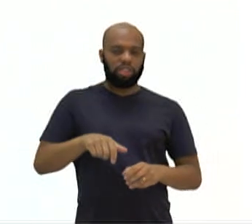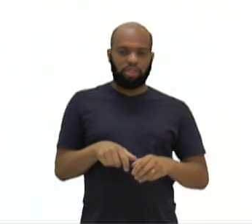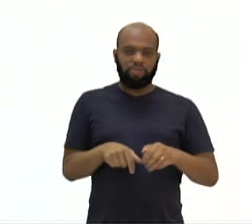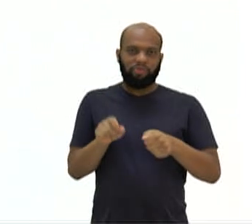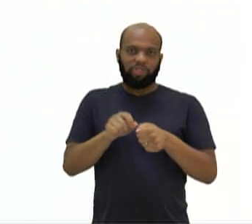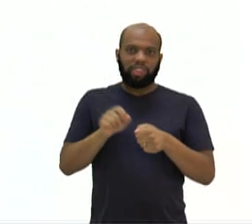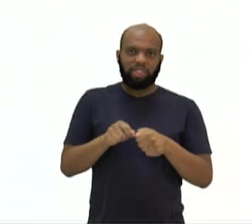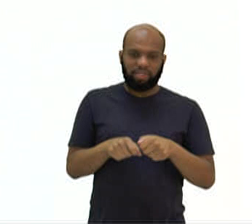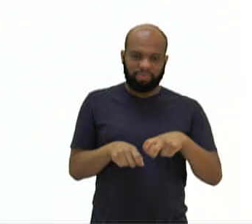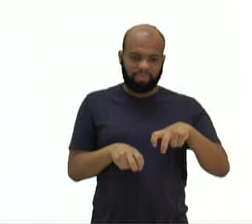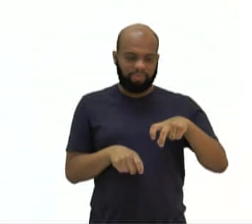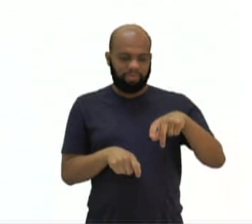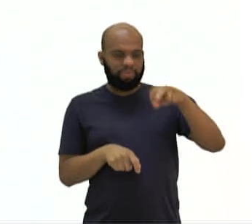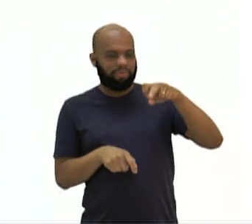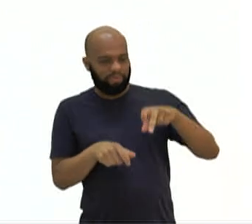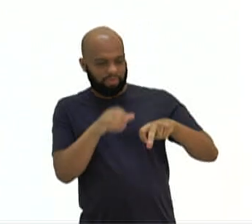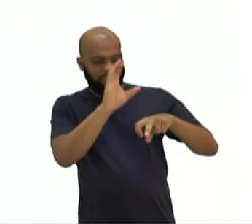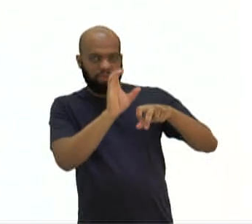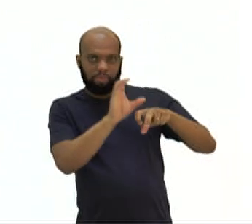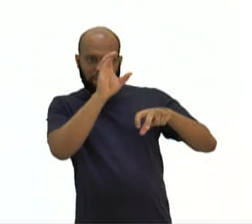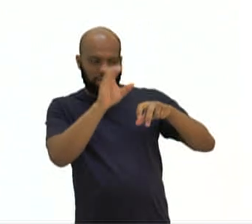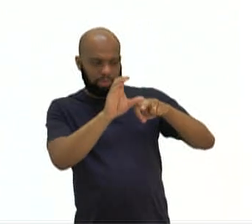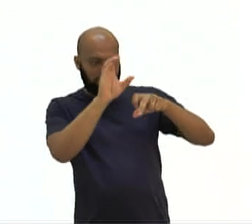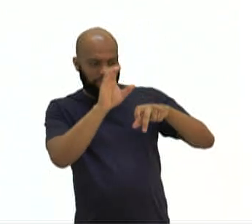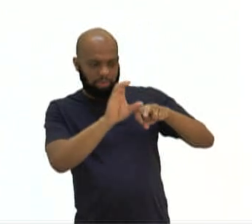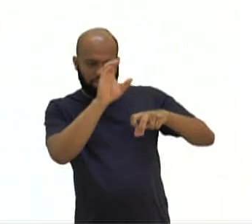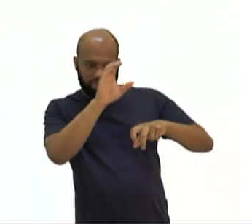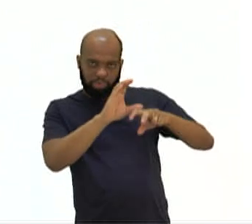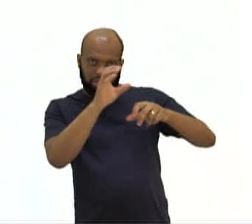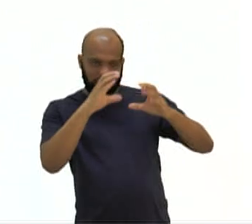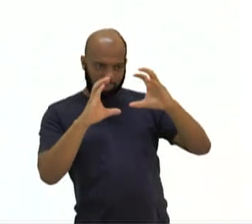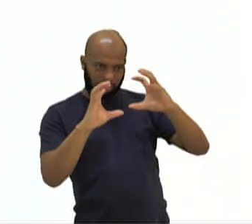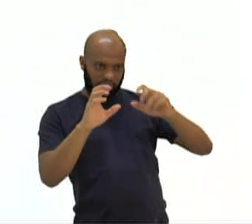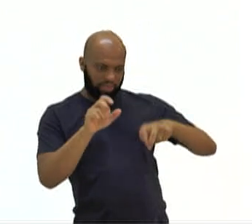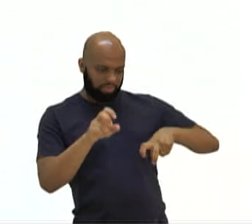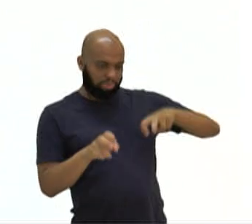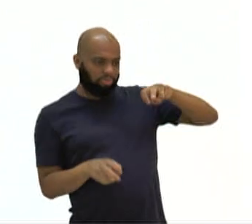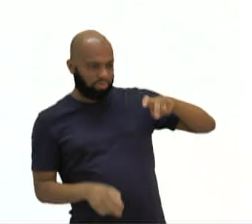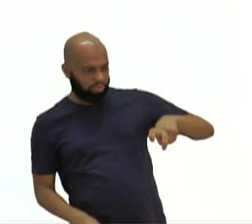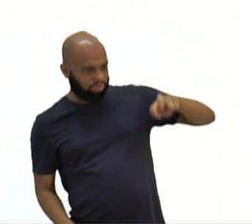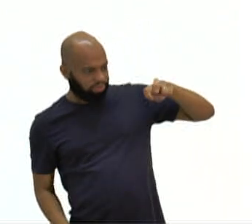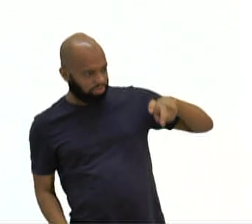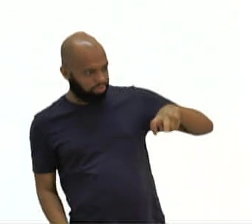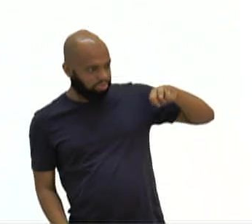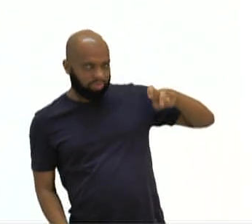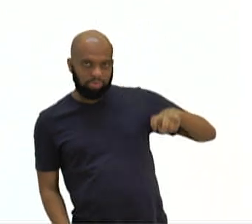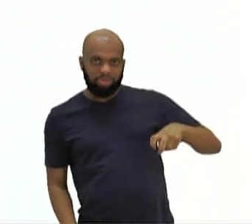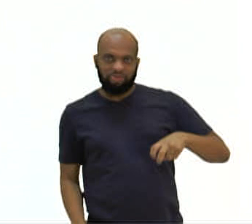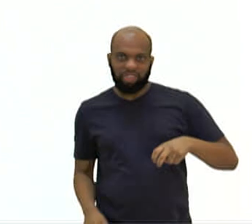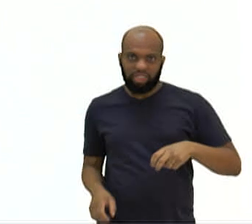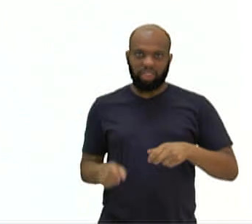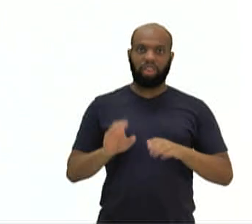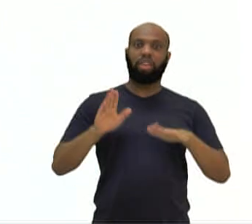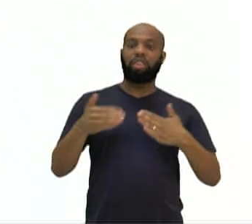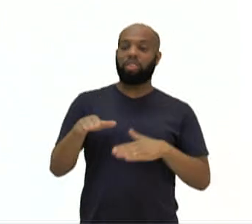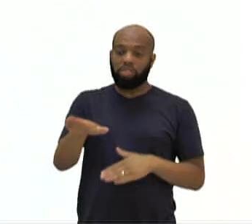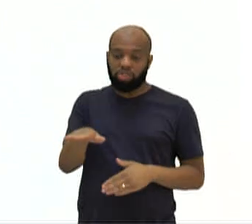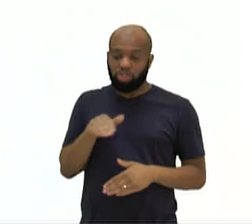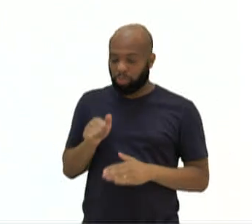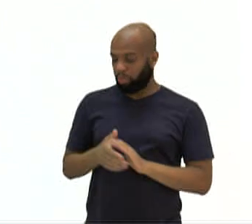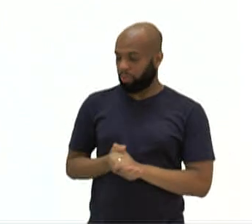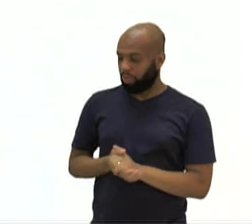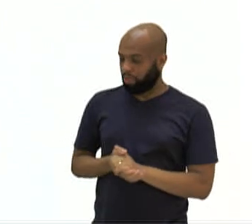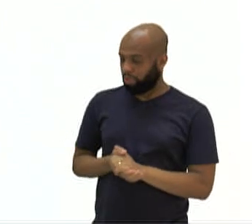bola no peito do pé, como antigamente, e chamou o garoto. Filho, olha. O garoto